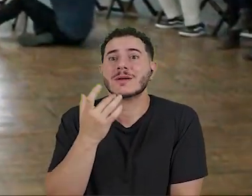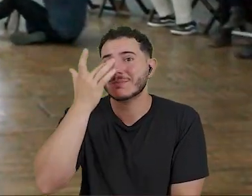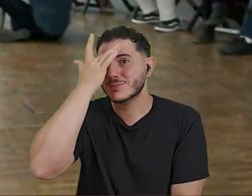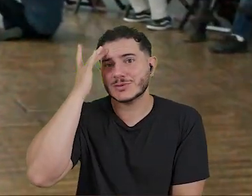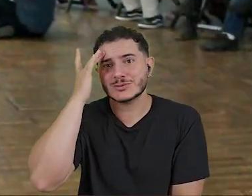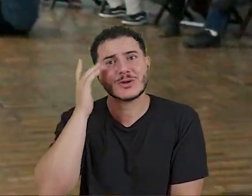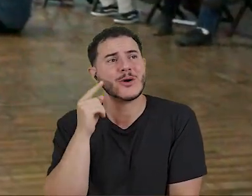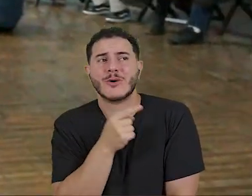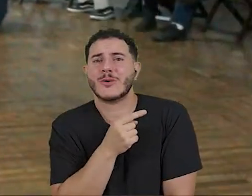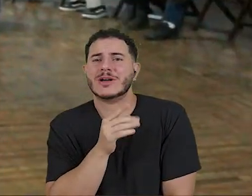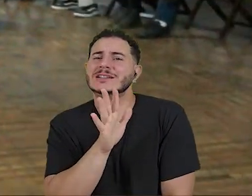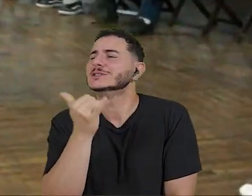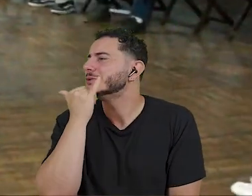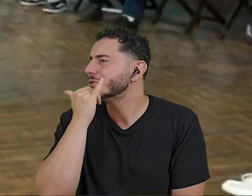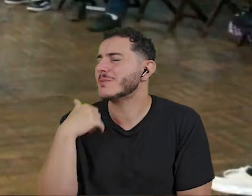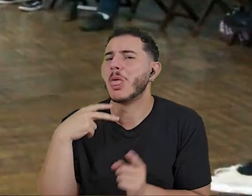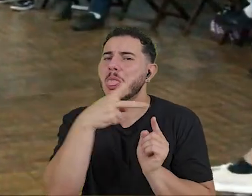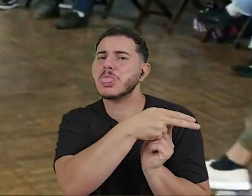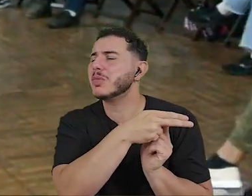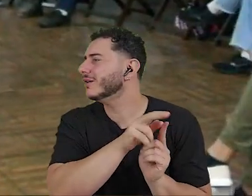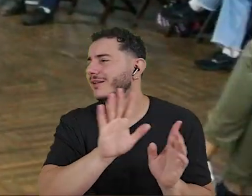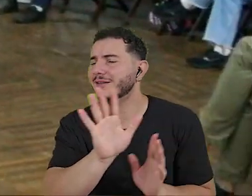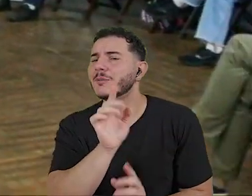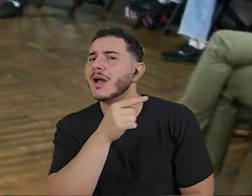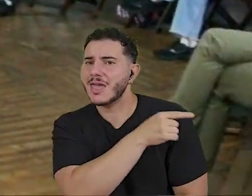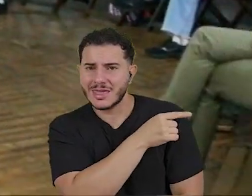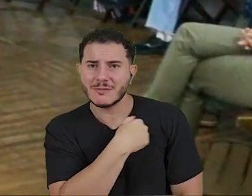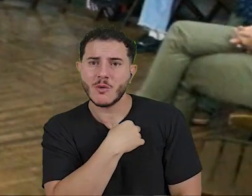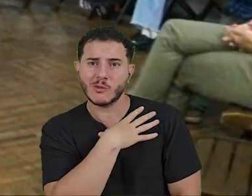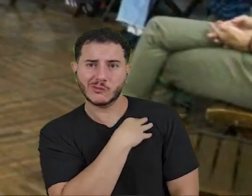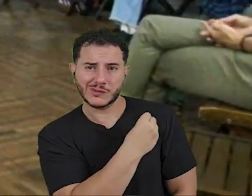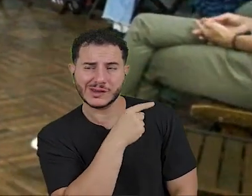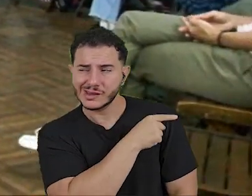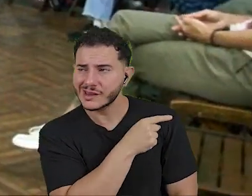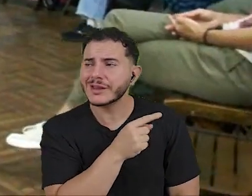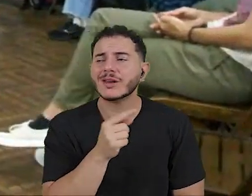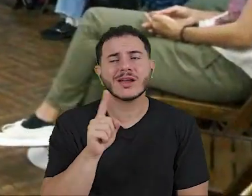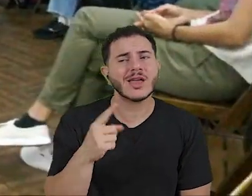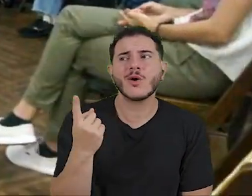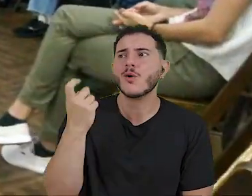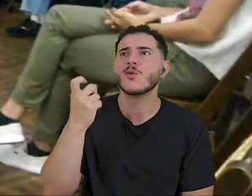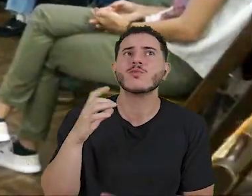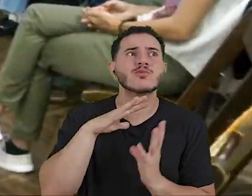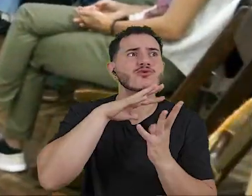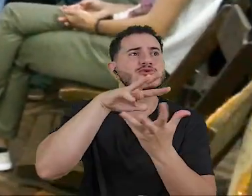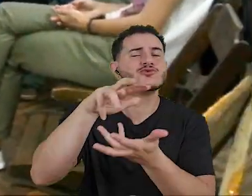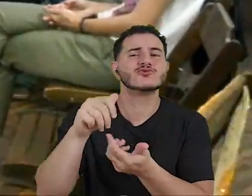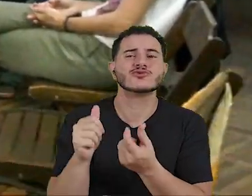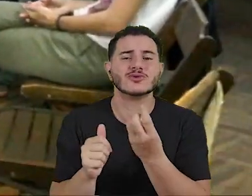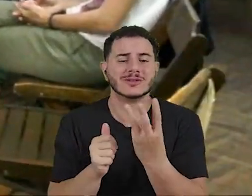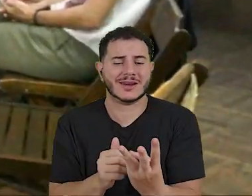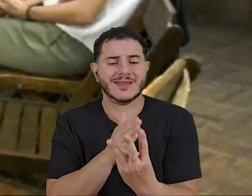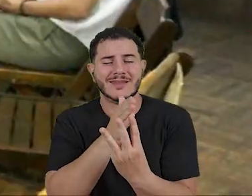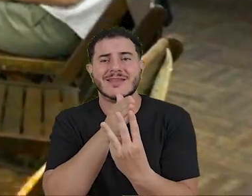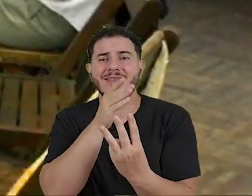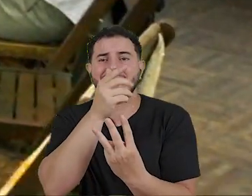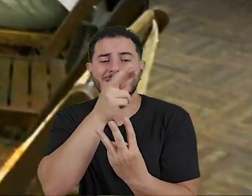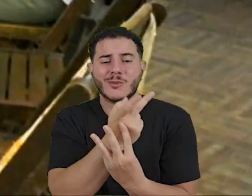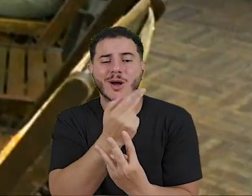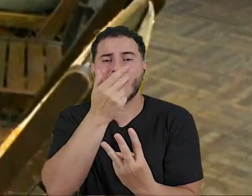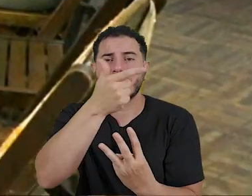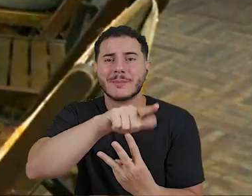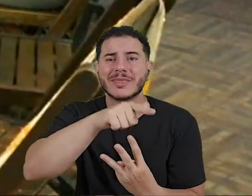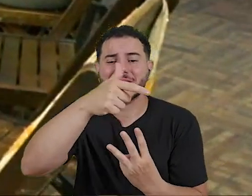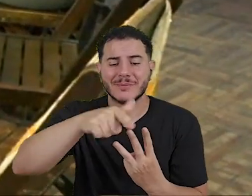ela, é a única pessoa no mundo que tem um nome com 3 letras